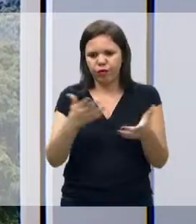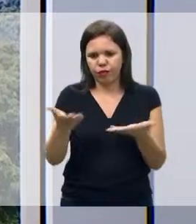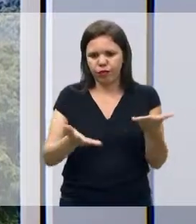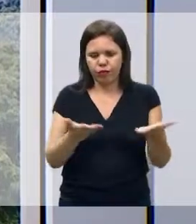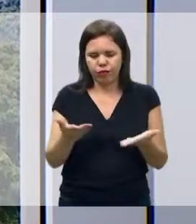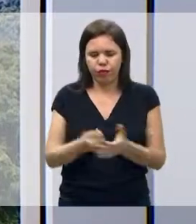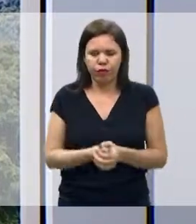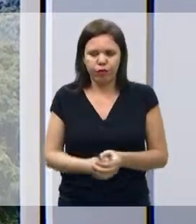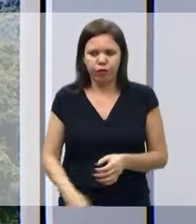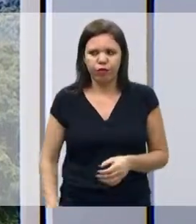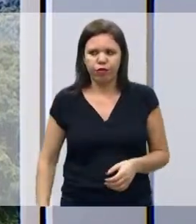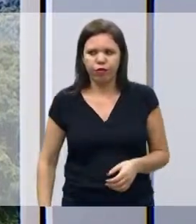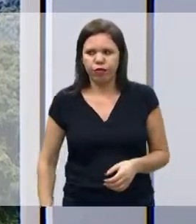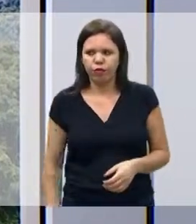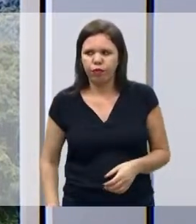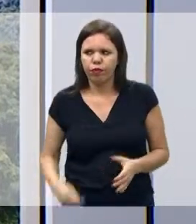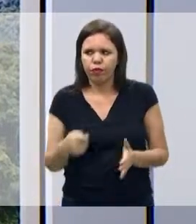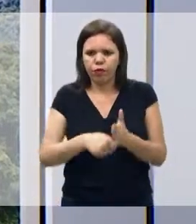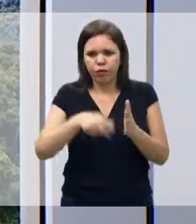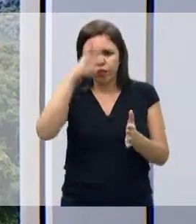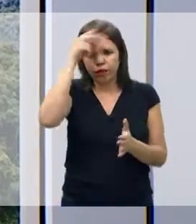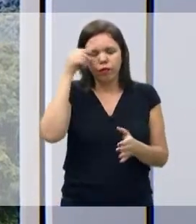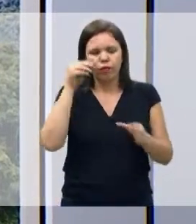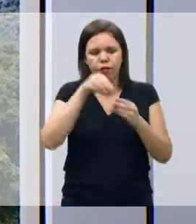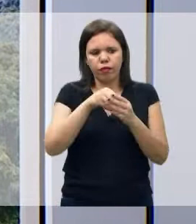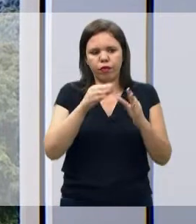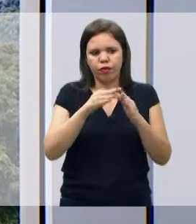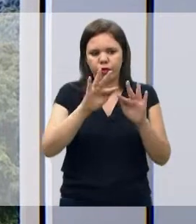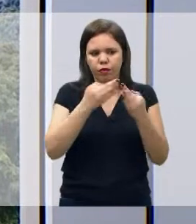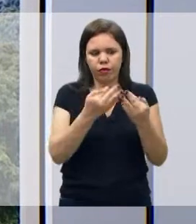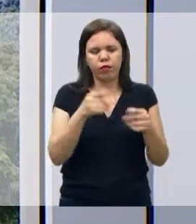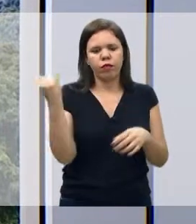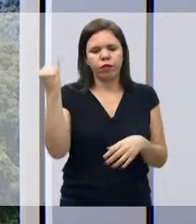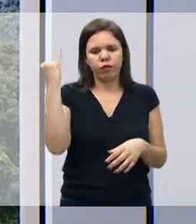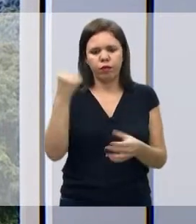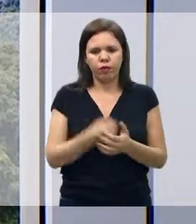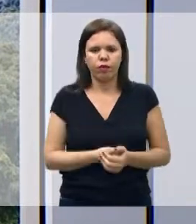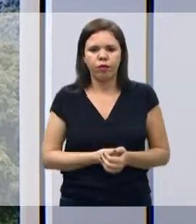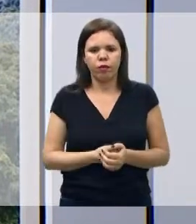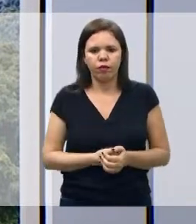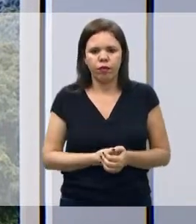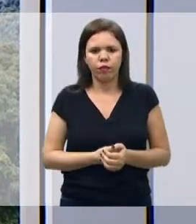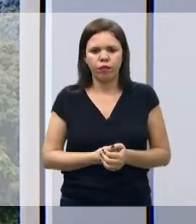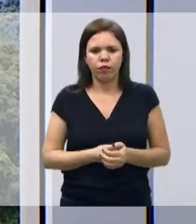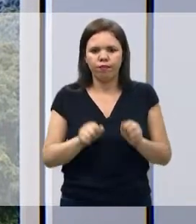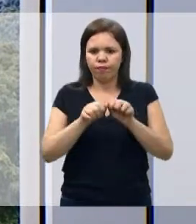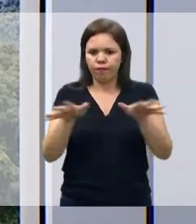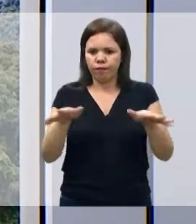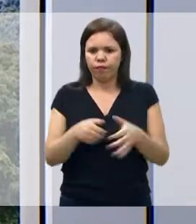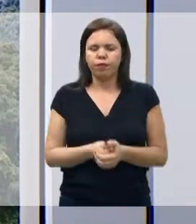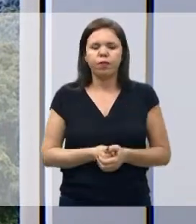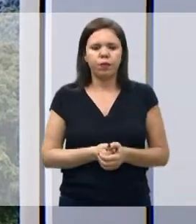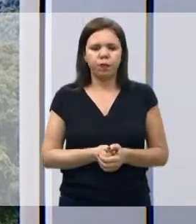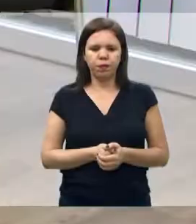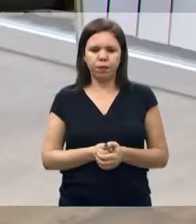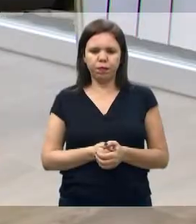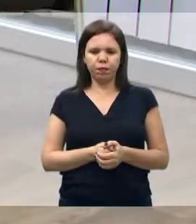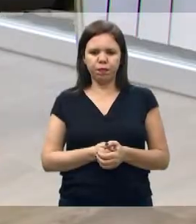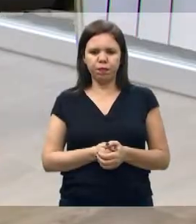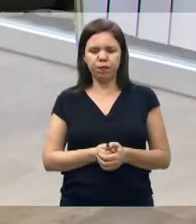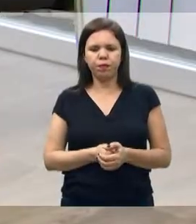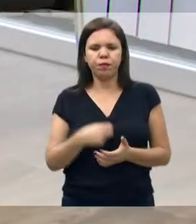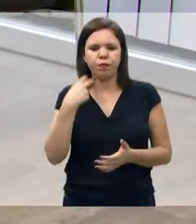né? Então, essas políticas no domicílio, elas são importantíssimas para serem expandidas. Agora,